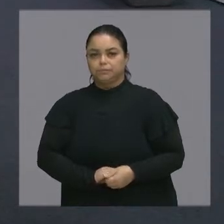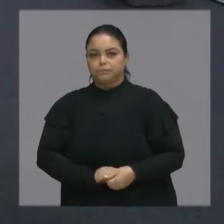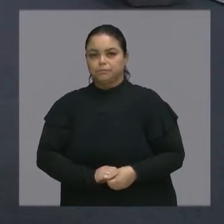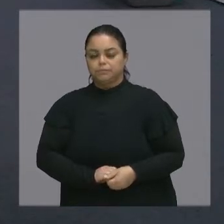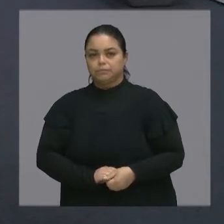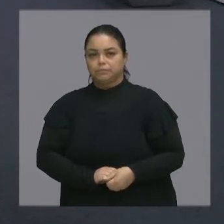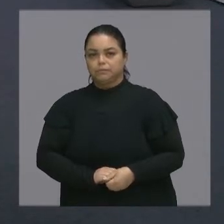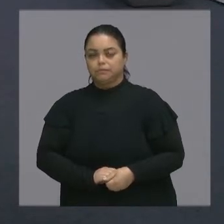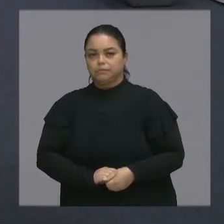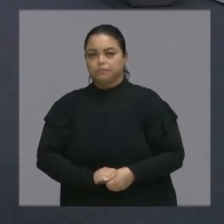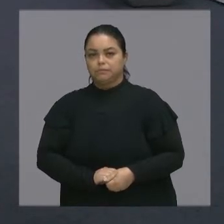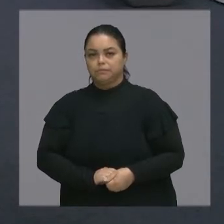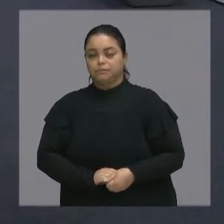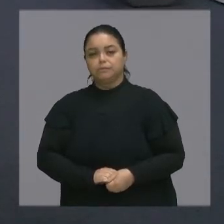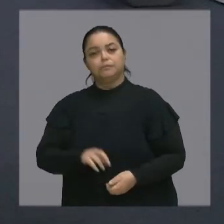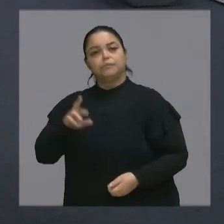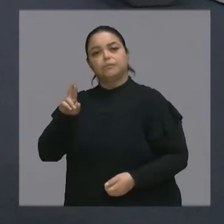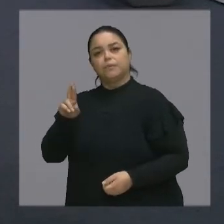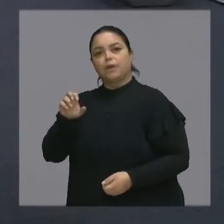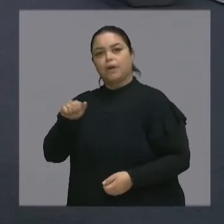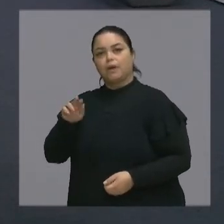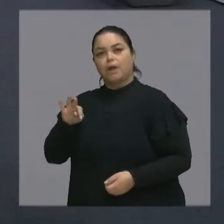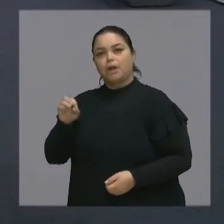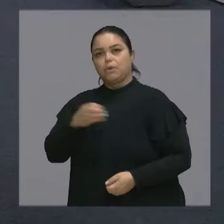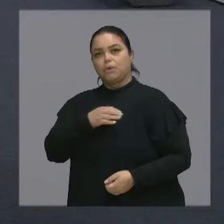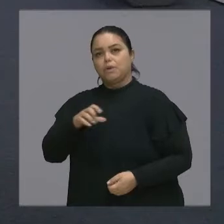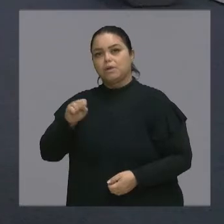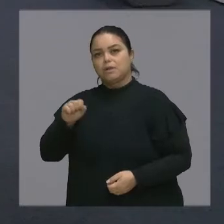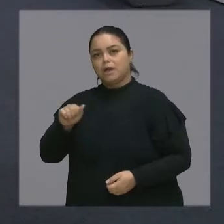O vereador Renato Santiago, com a palavra.